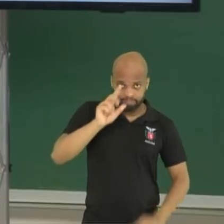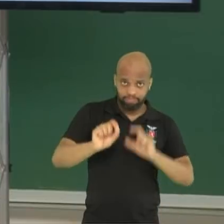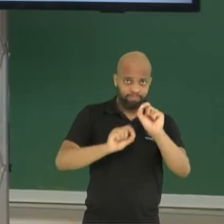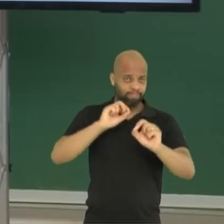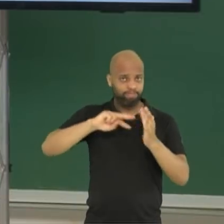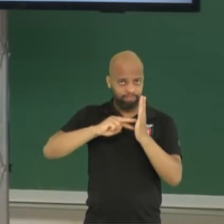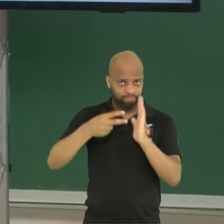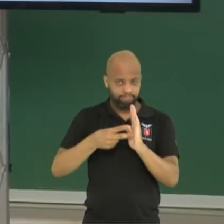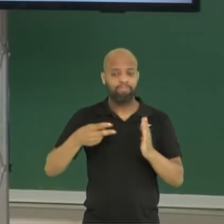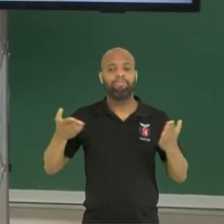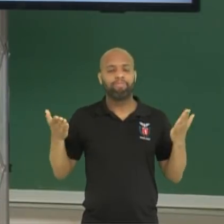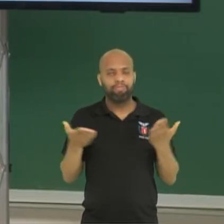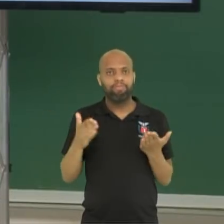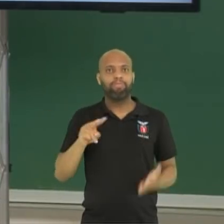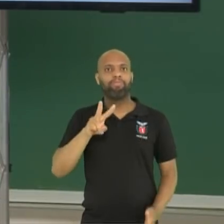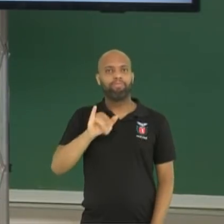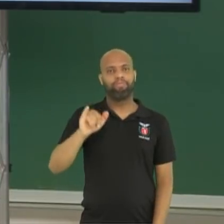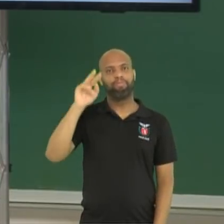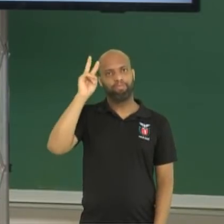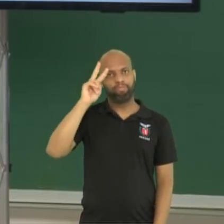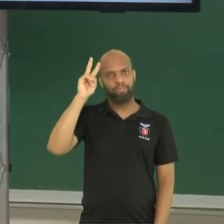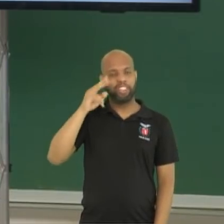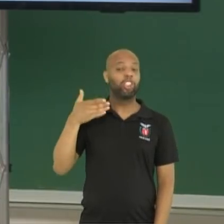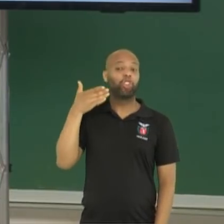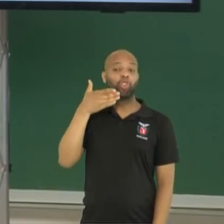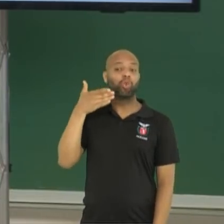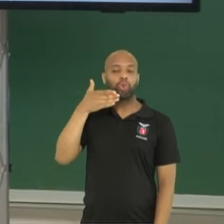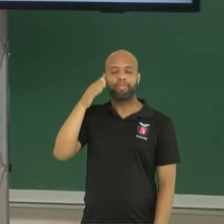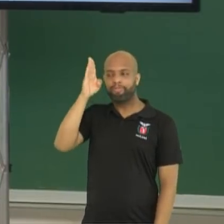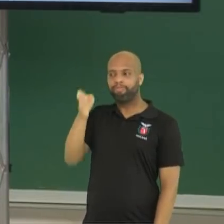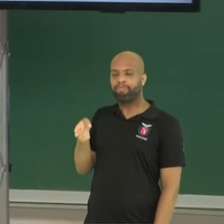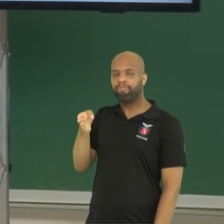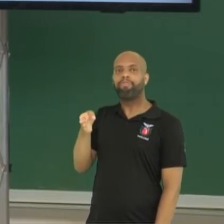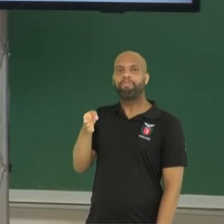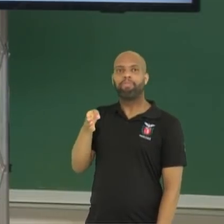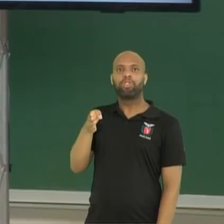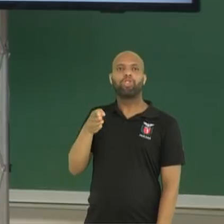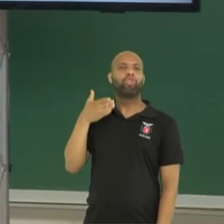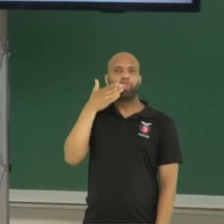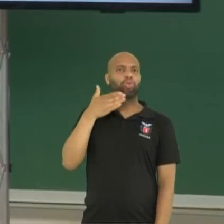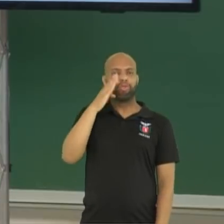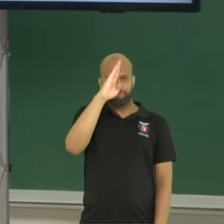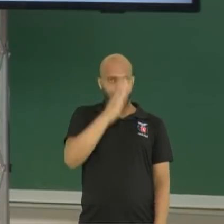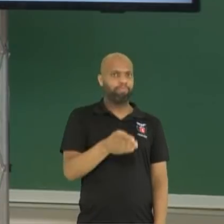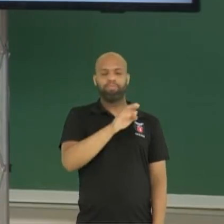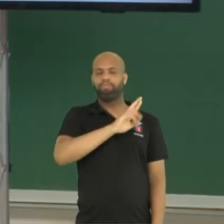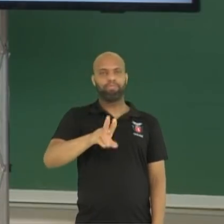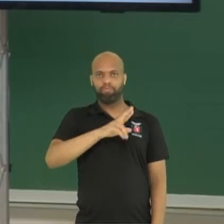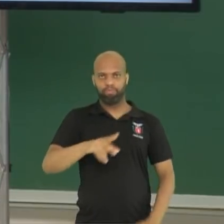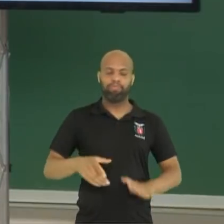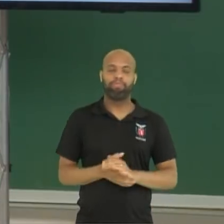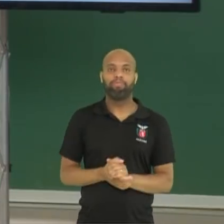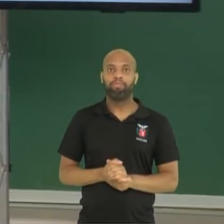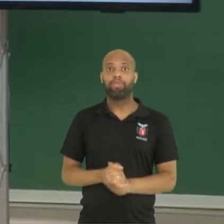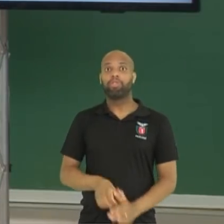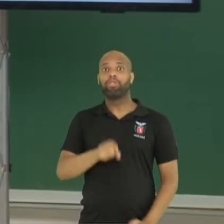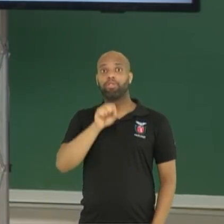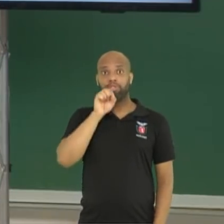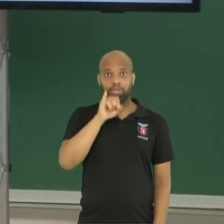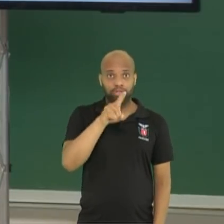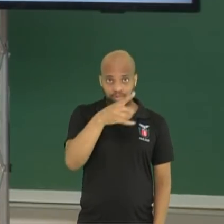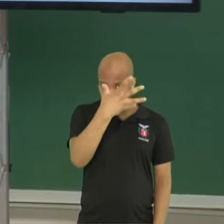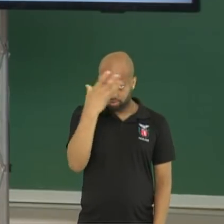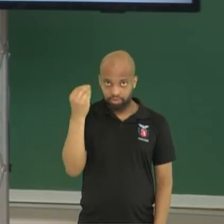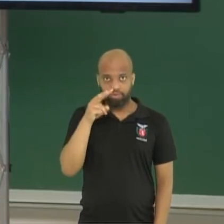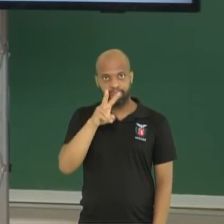Nessa aula nós vamos lembrar, então, né? Quem não lembra, nós vamos descobrir. E quem lembra, só vai rememorar isso, tá